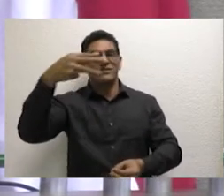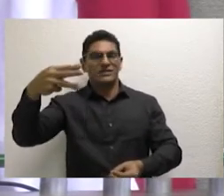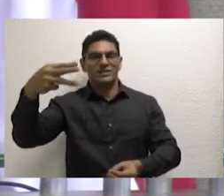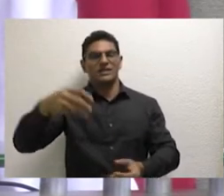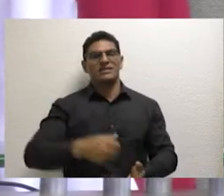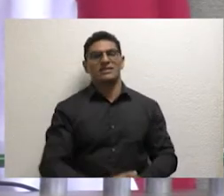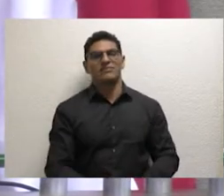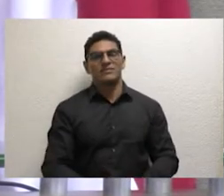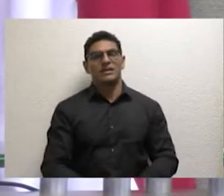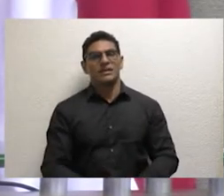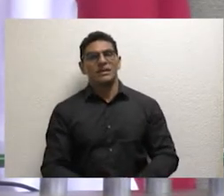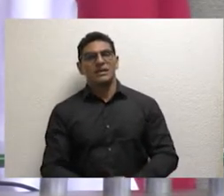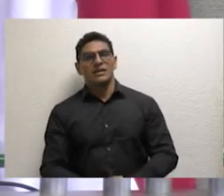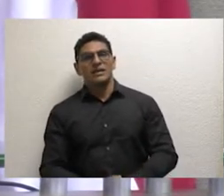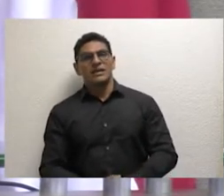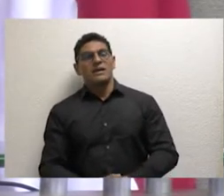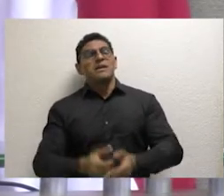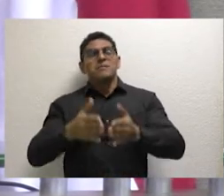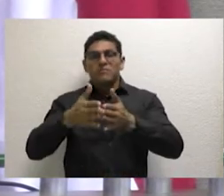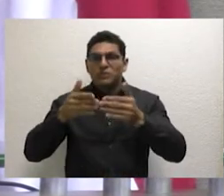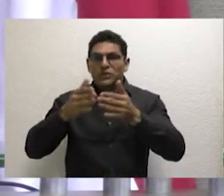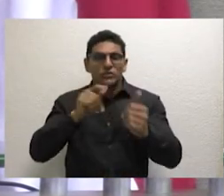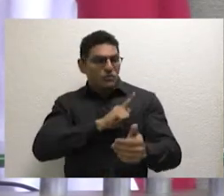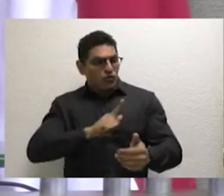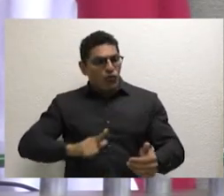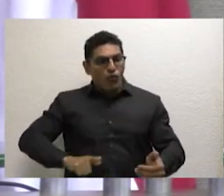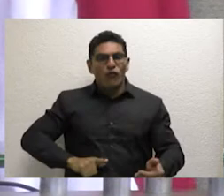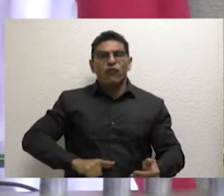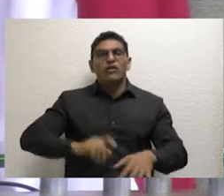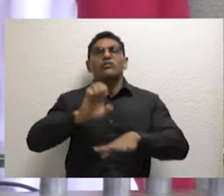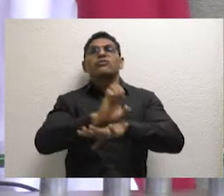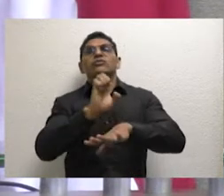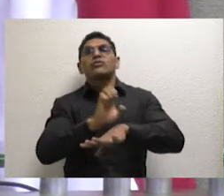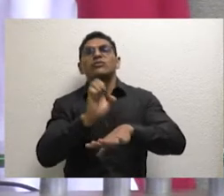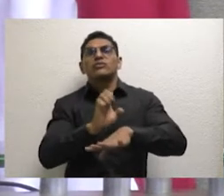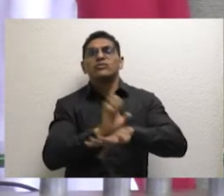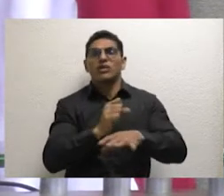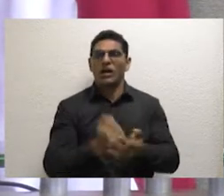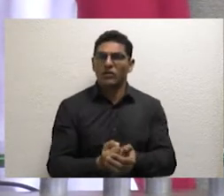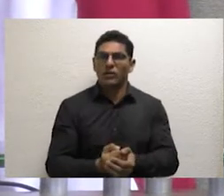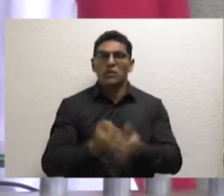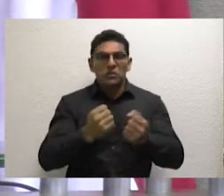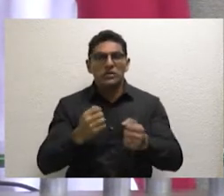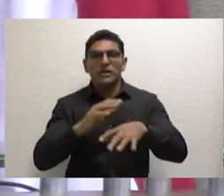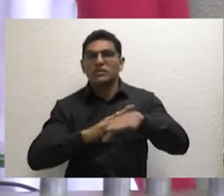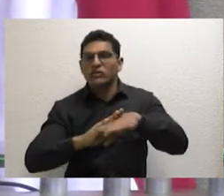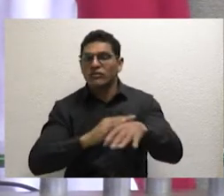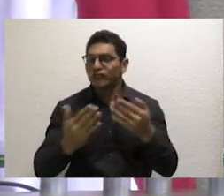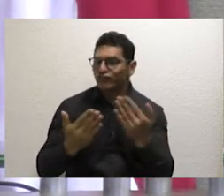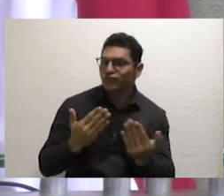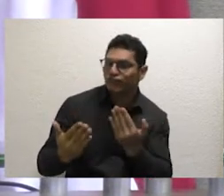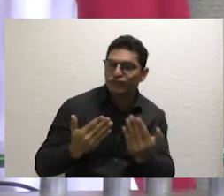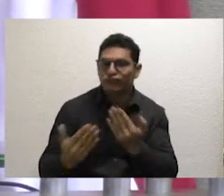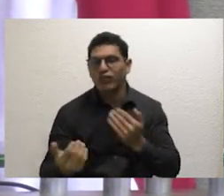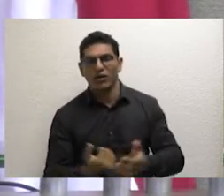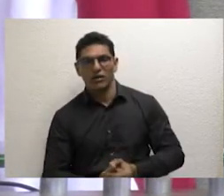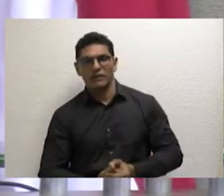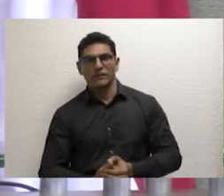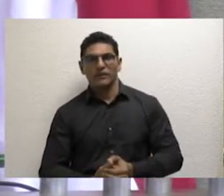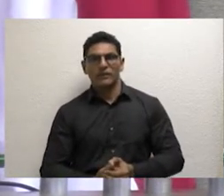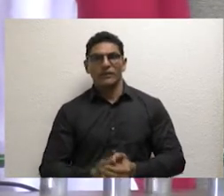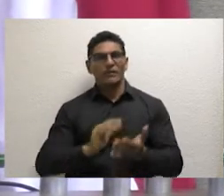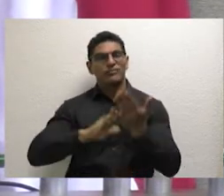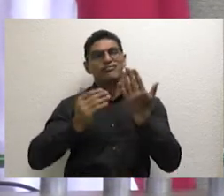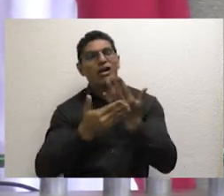buscamos ao governo do estado negociação para que houvesse uma contraproposta o governo